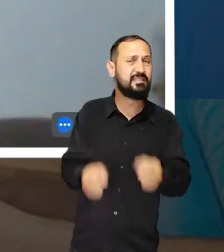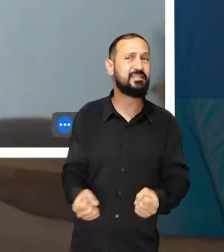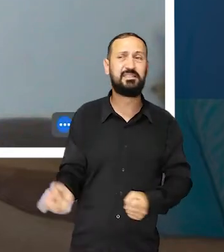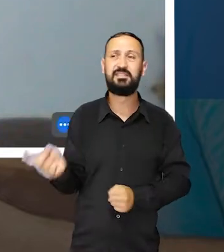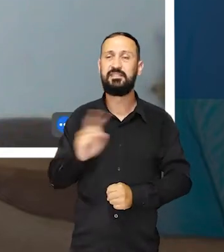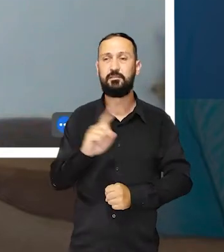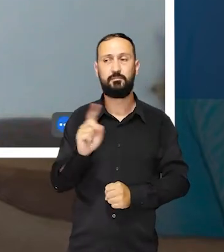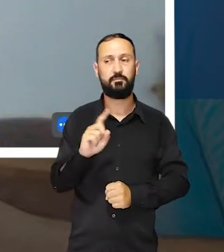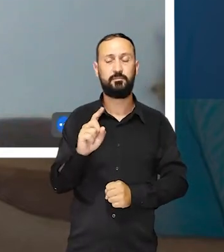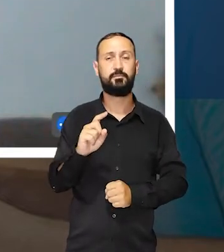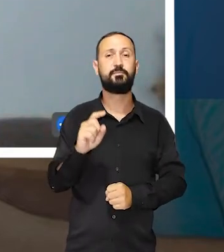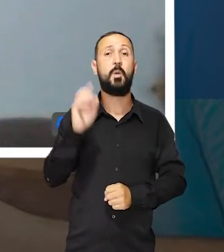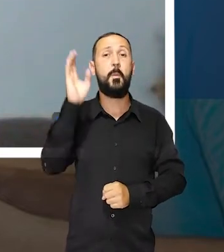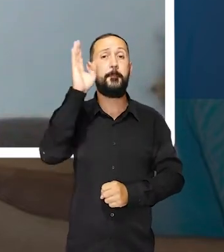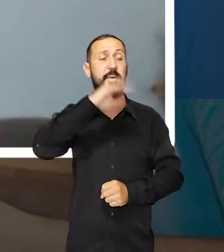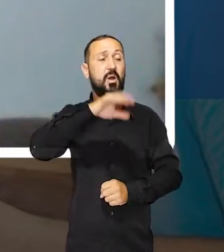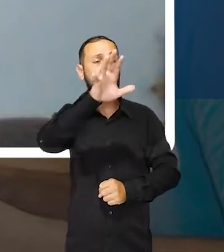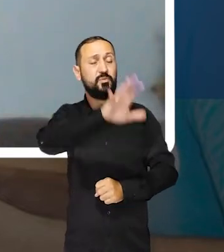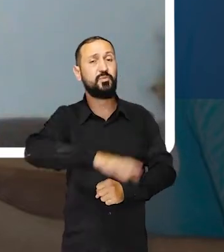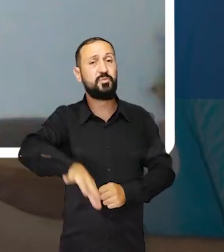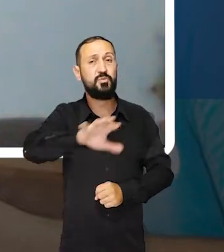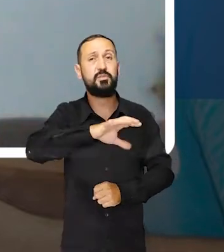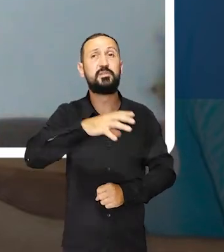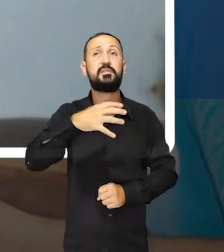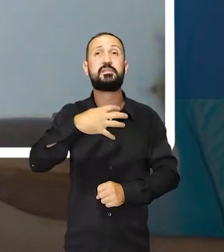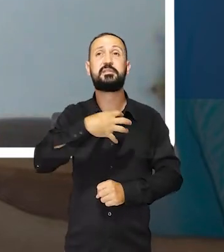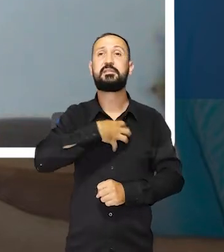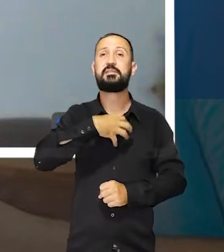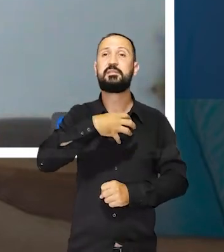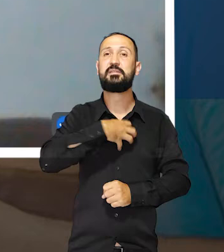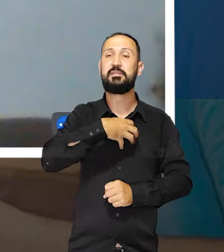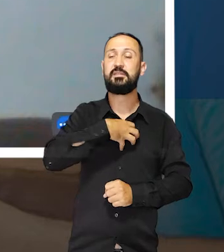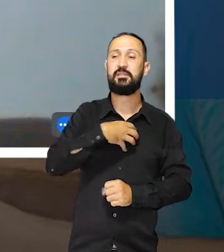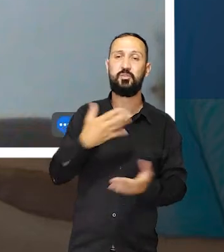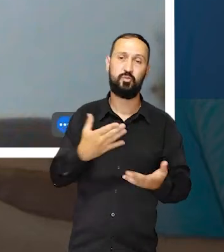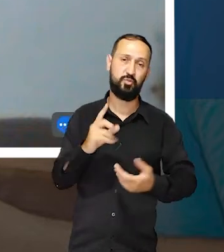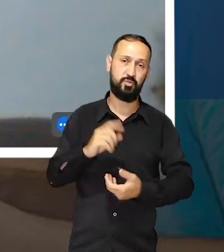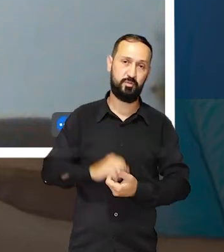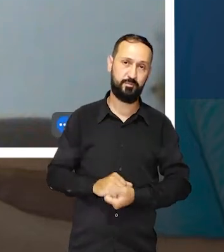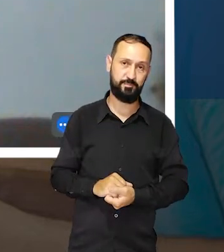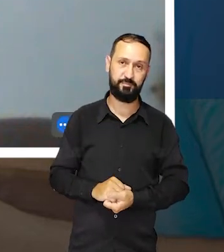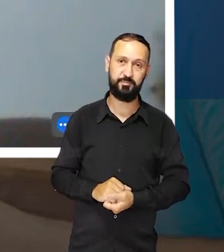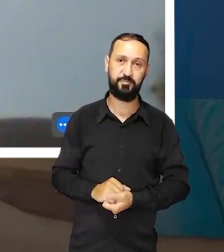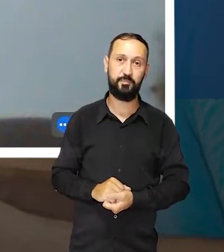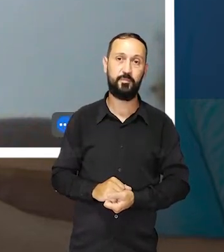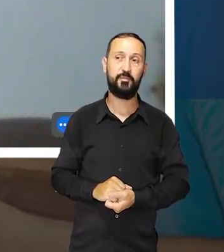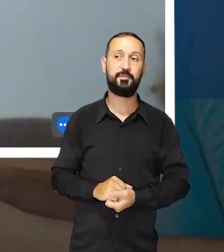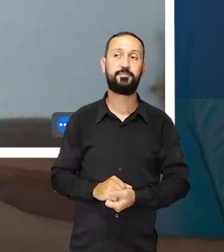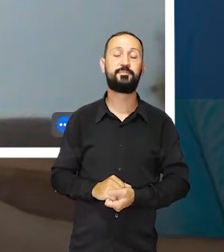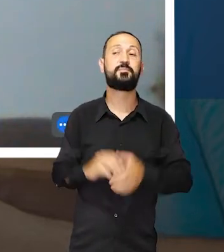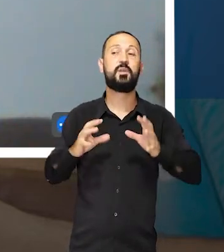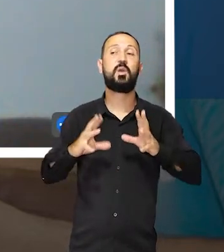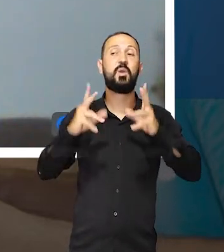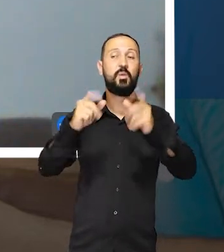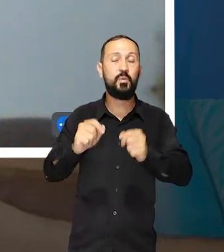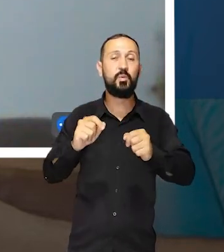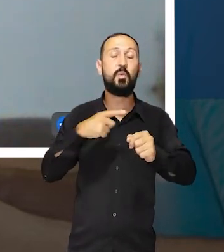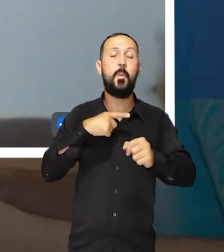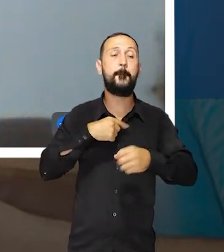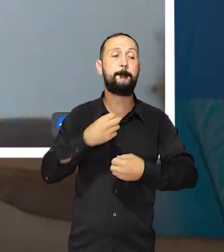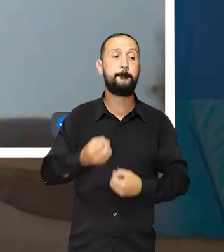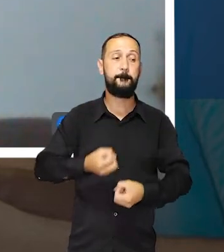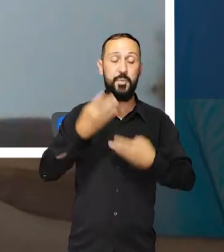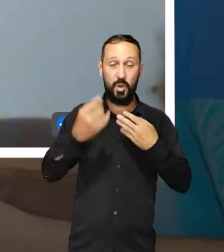sociais, não podemos aceitar o mal-estar que sentimos na civilização hoje. E